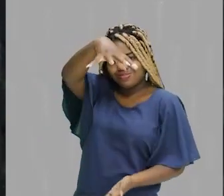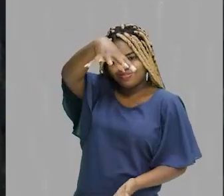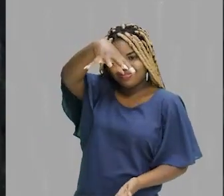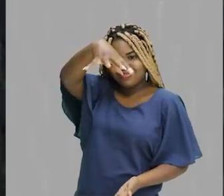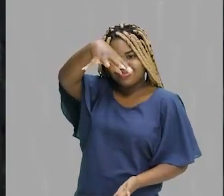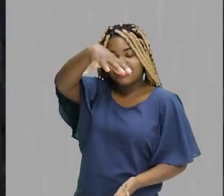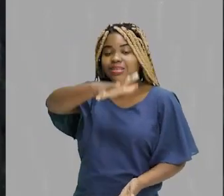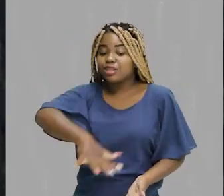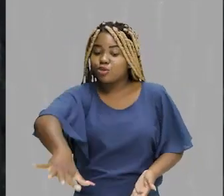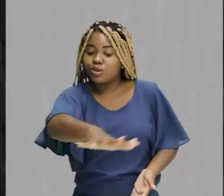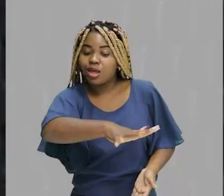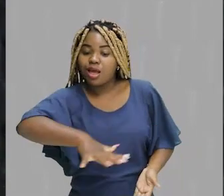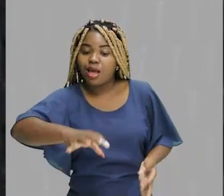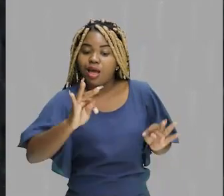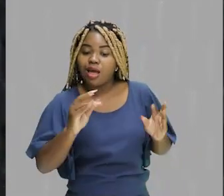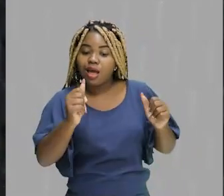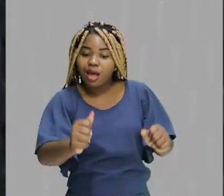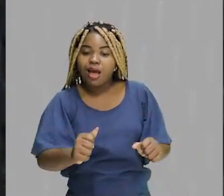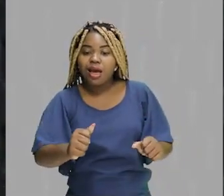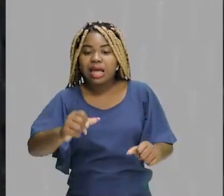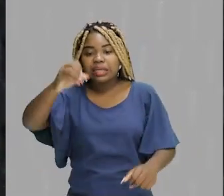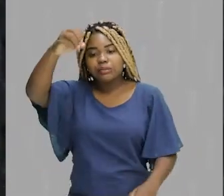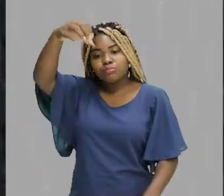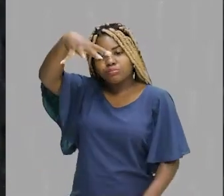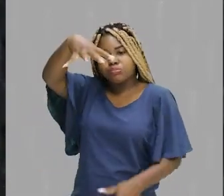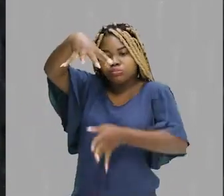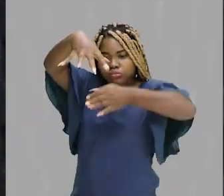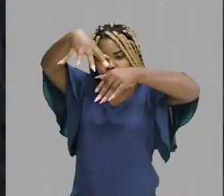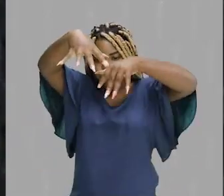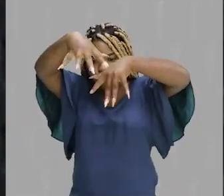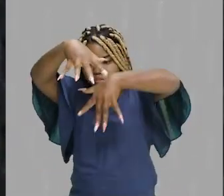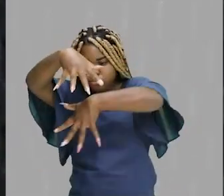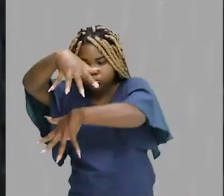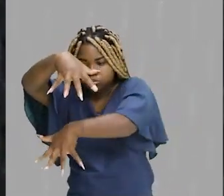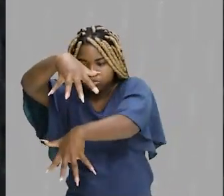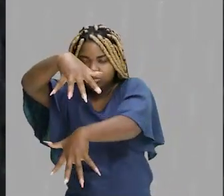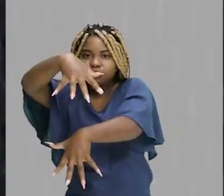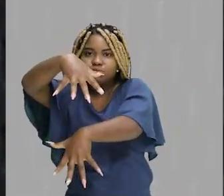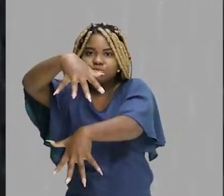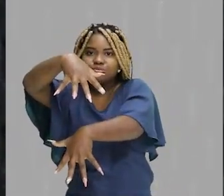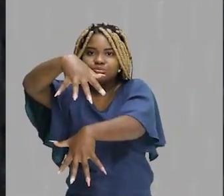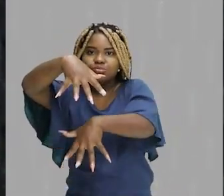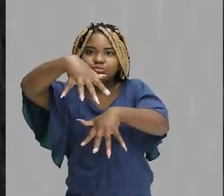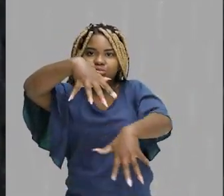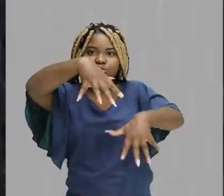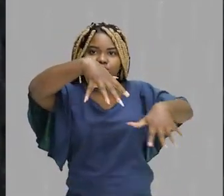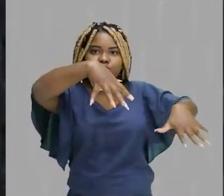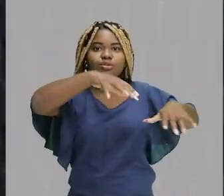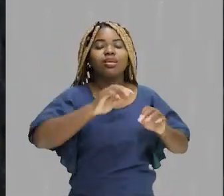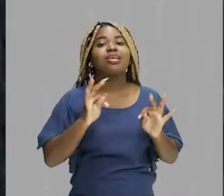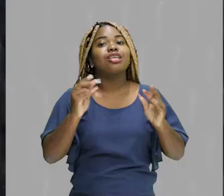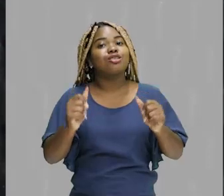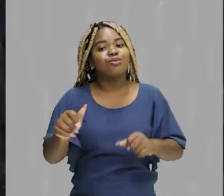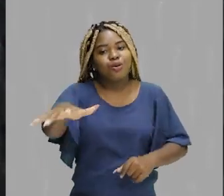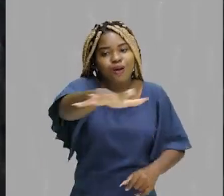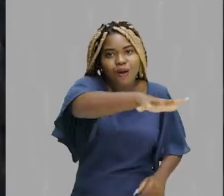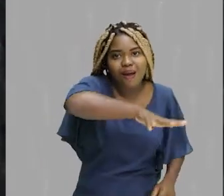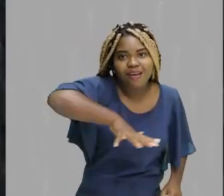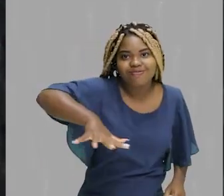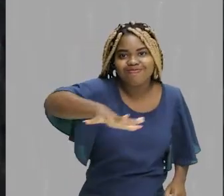vai estar iluminado. Show de bola? Bom, mas existe um tipo de luz que vai